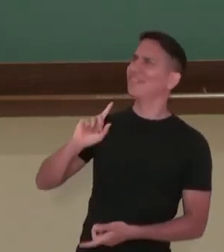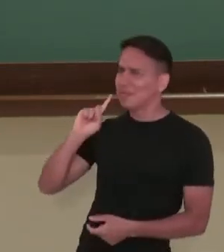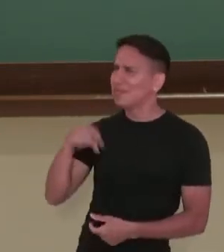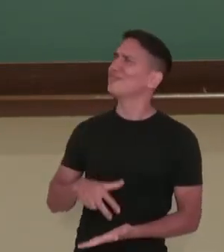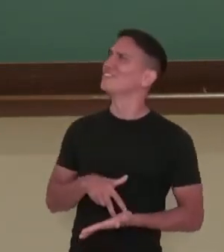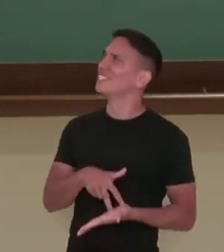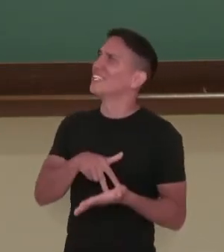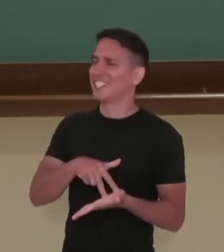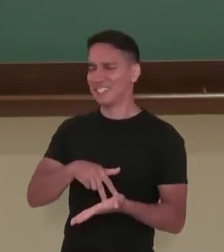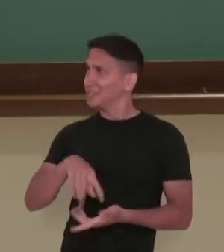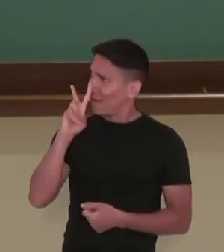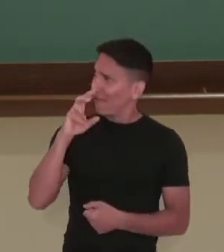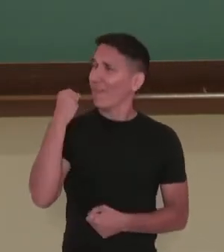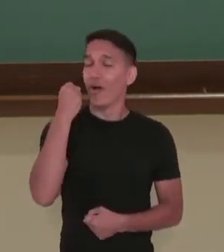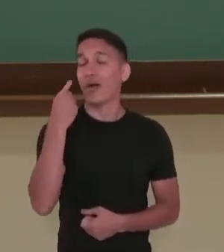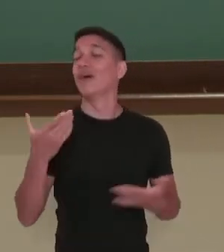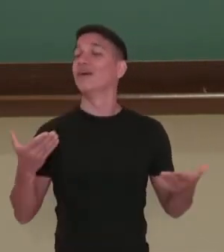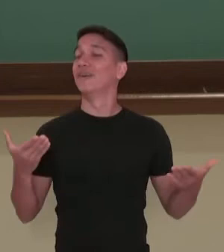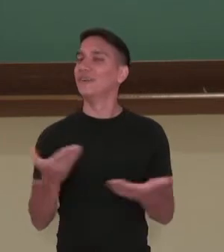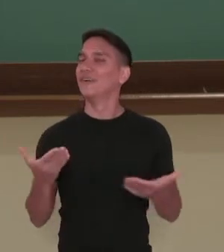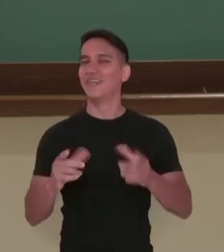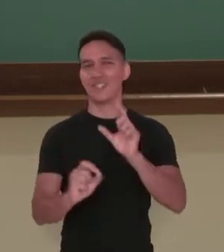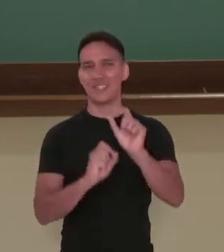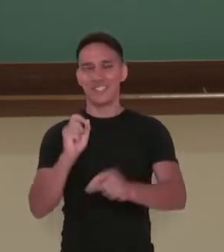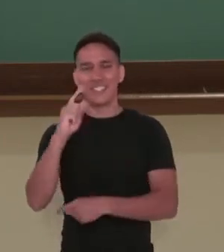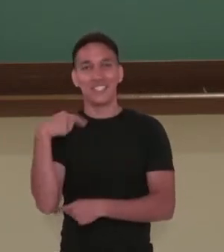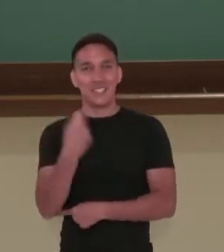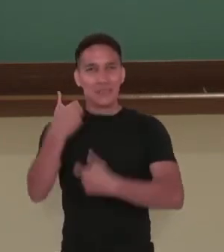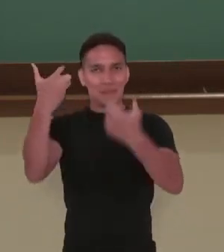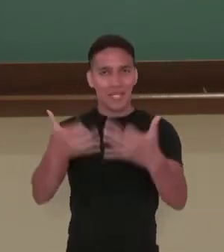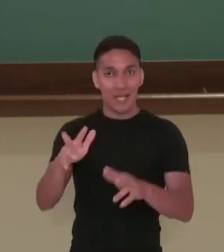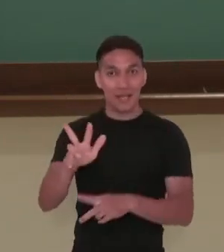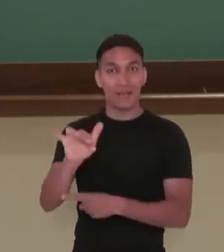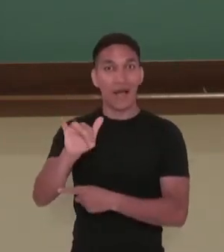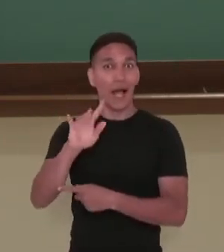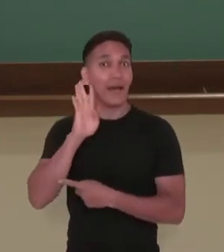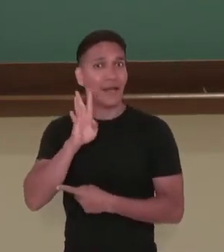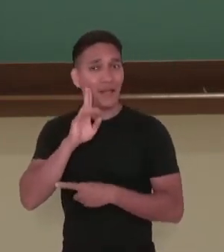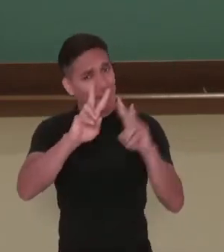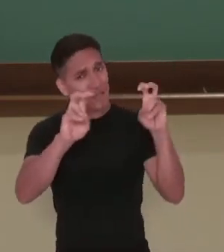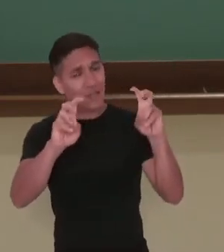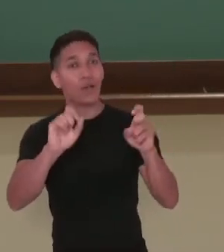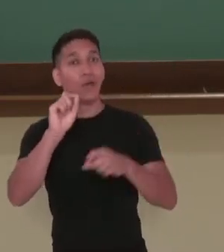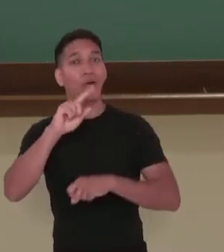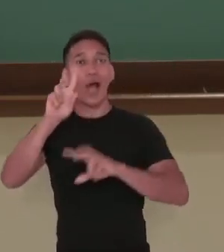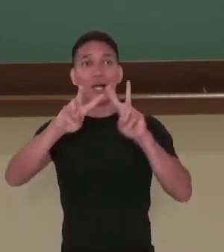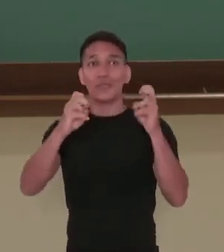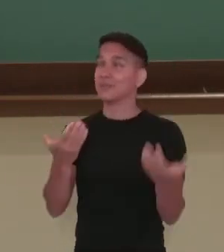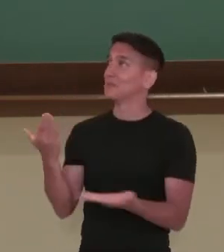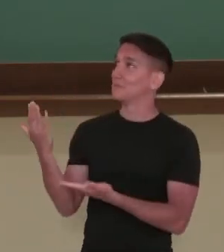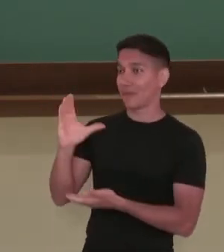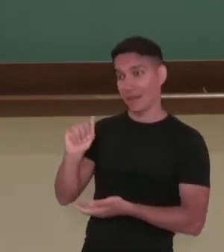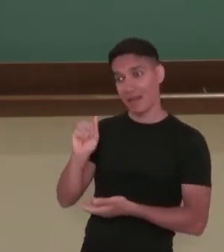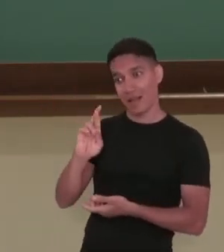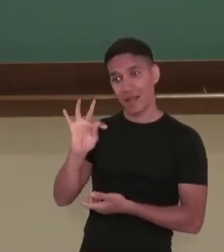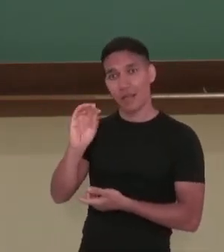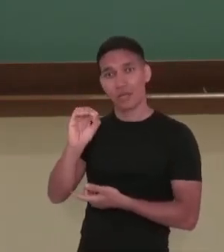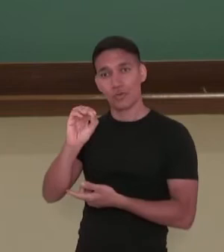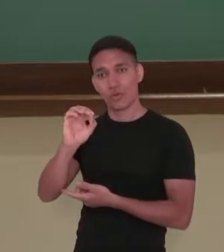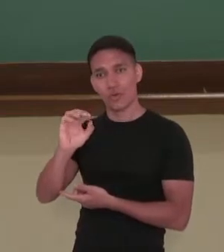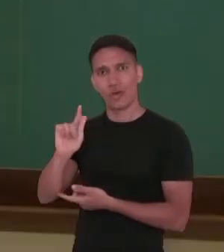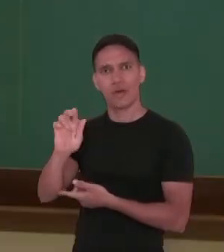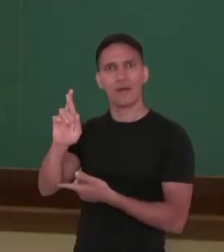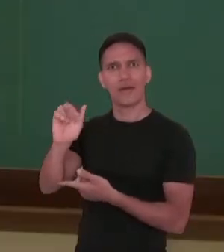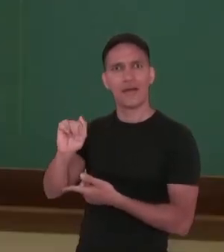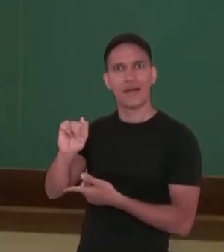firme, tamo forte e hoje a gente vai falar um assunto muito legal que é sobre cartografia, ó. Compreender aí a